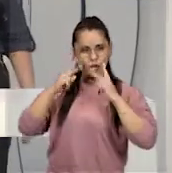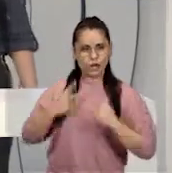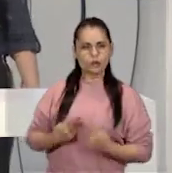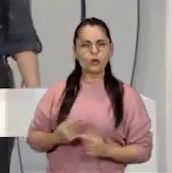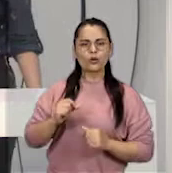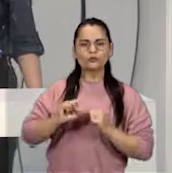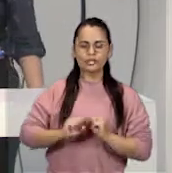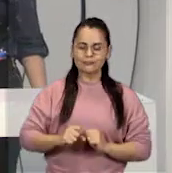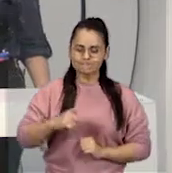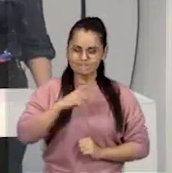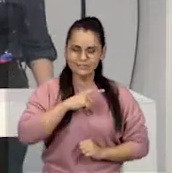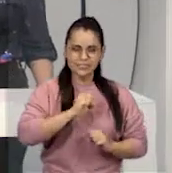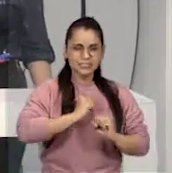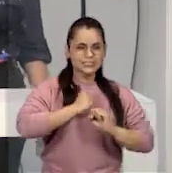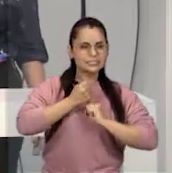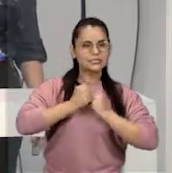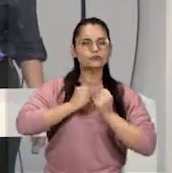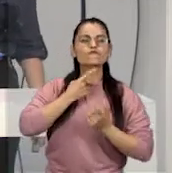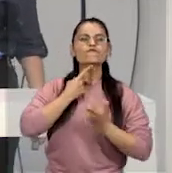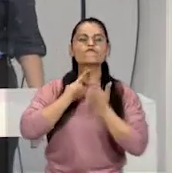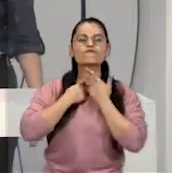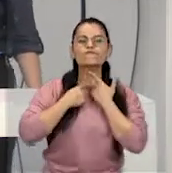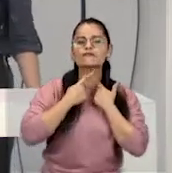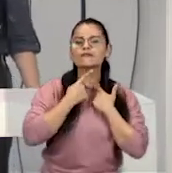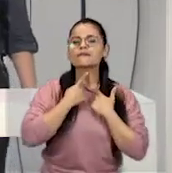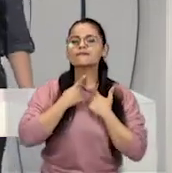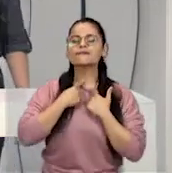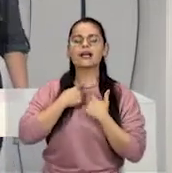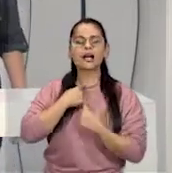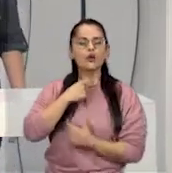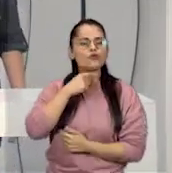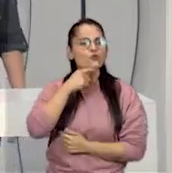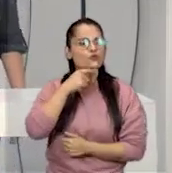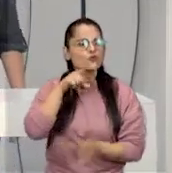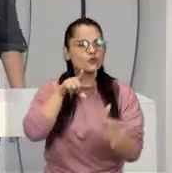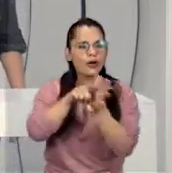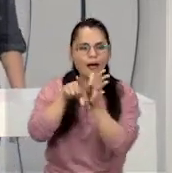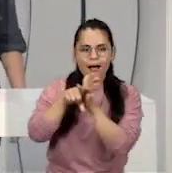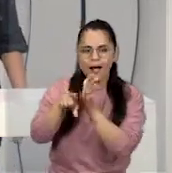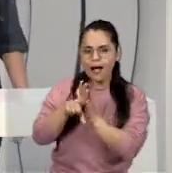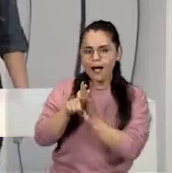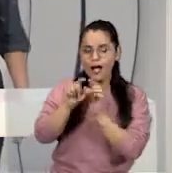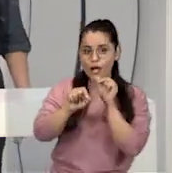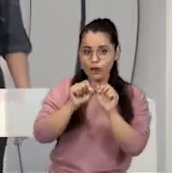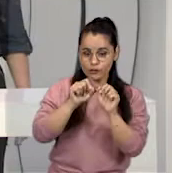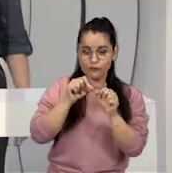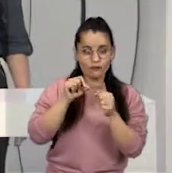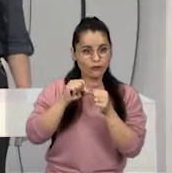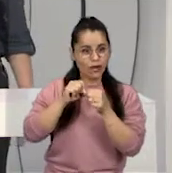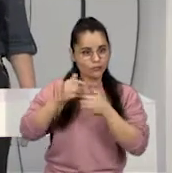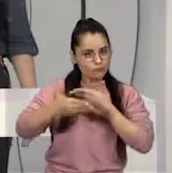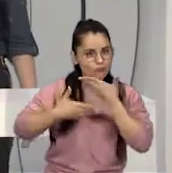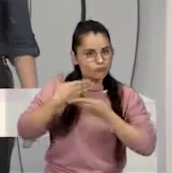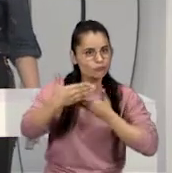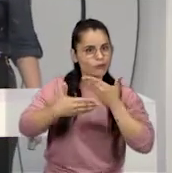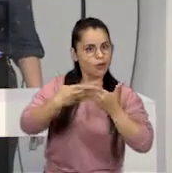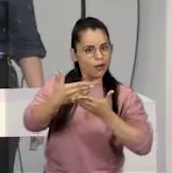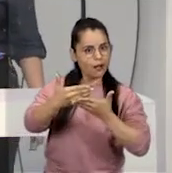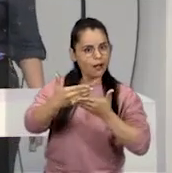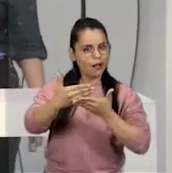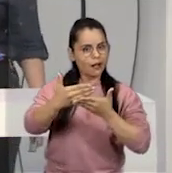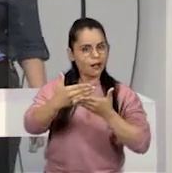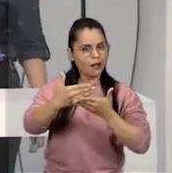angústias, de vontade, de desejos, de questionamentos, e é isso que faz ele caminhar na vida, através do